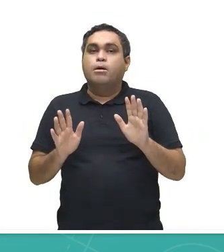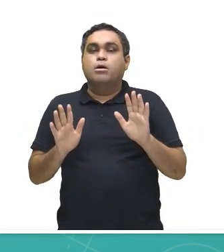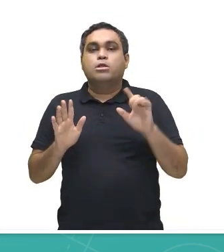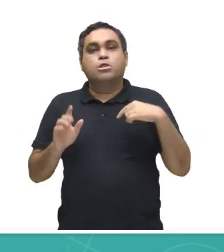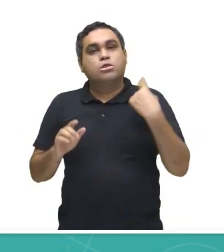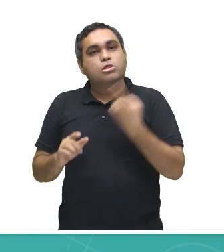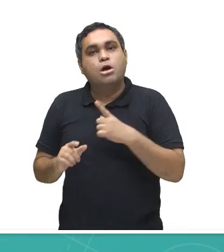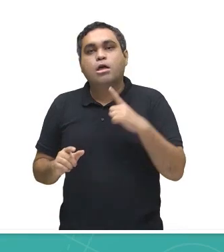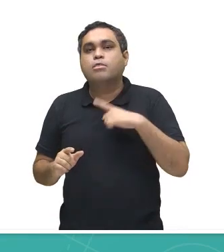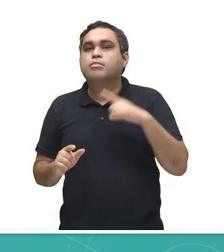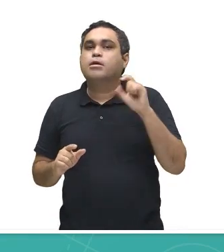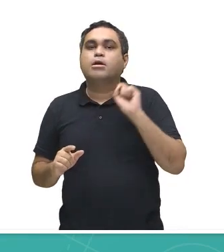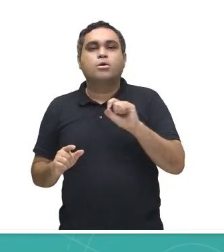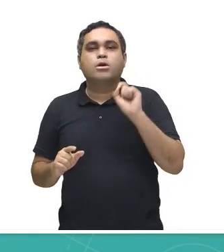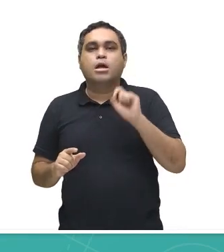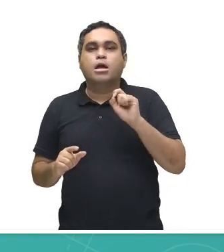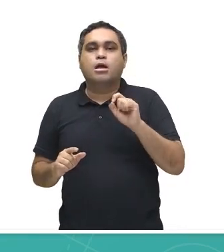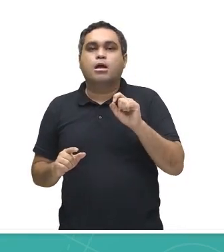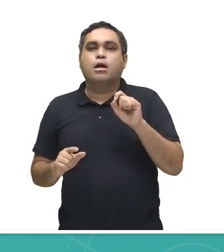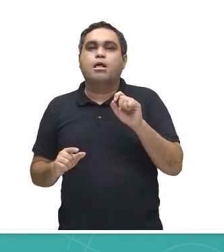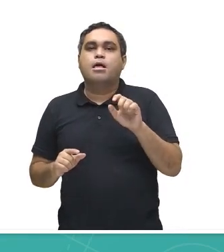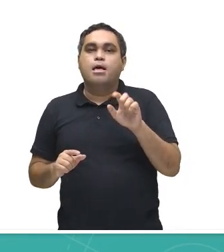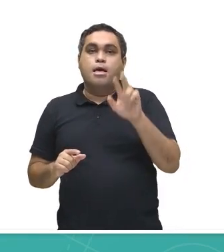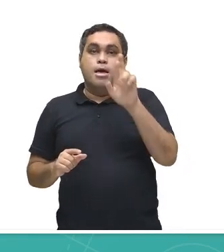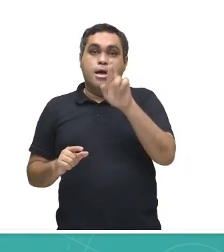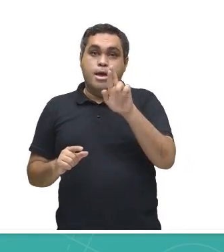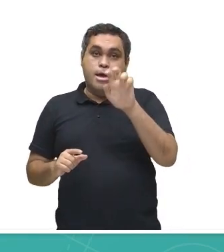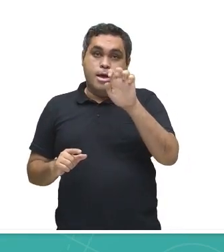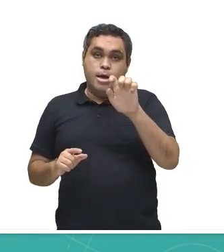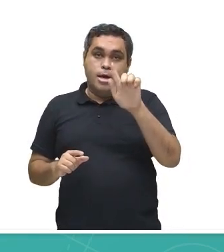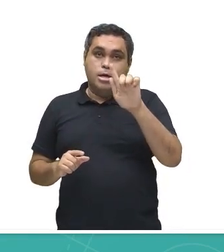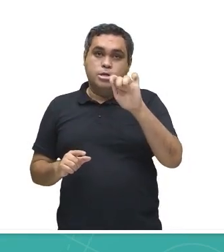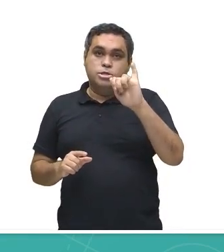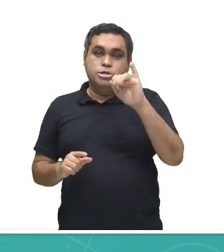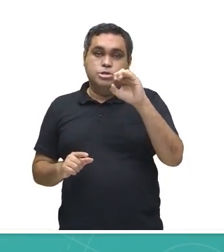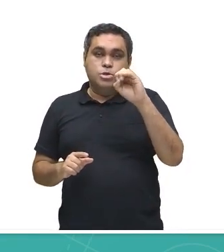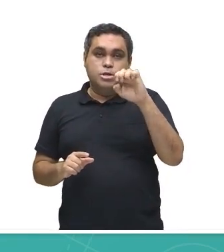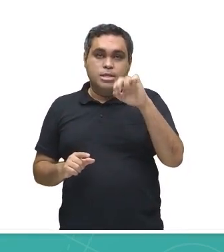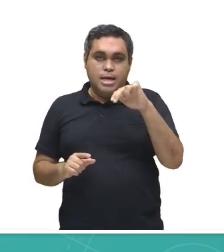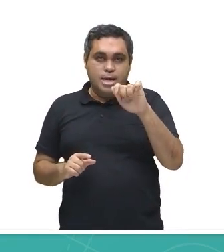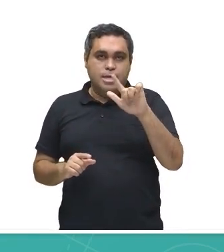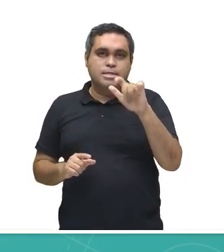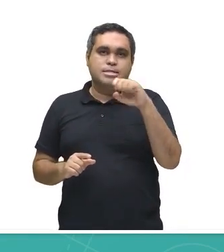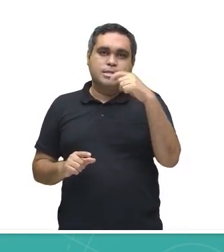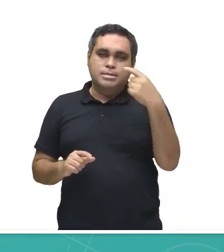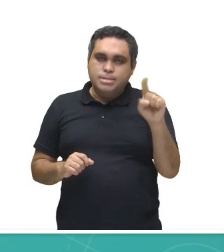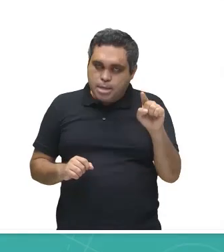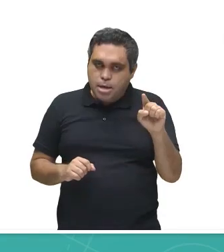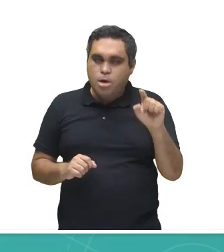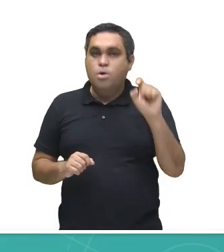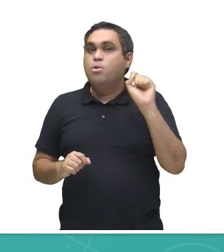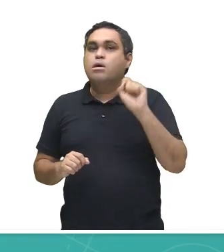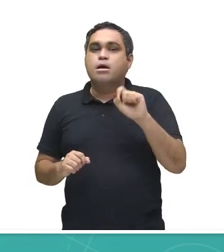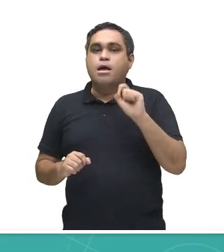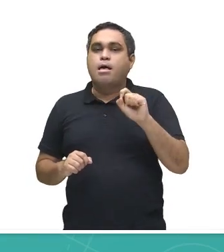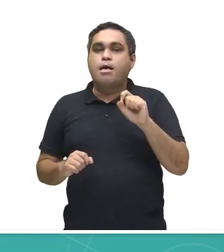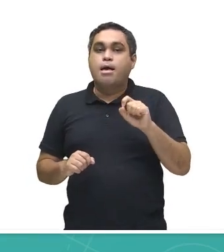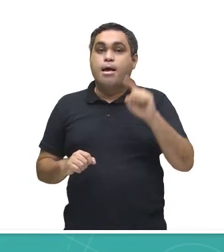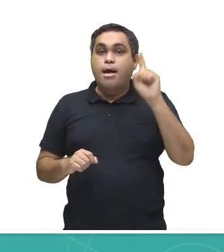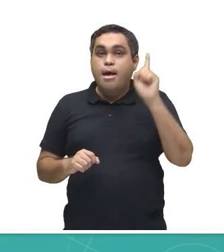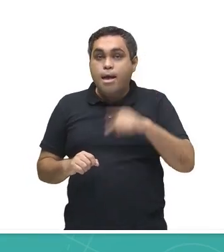regionalização. E o que vai ser a regionalização? A regionalização, gente, vai ser a divisão,